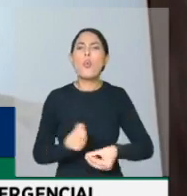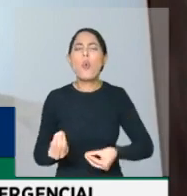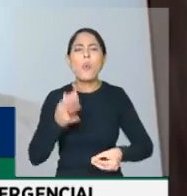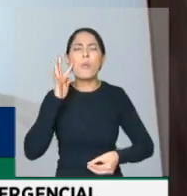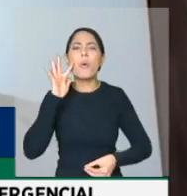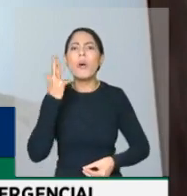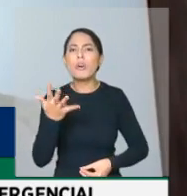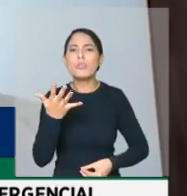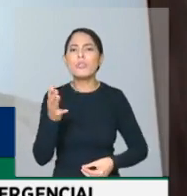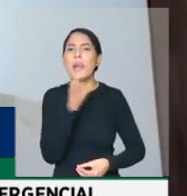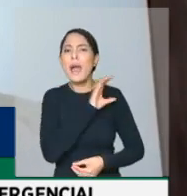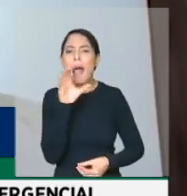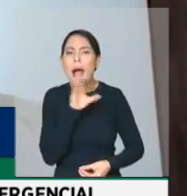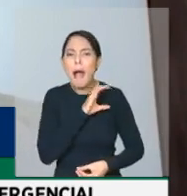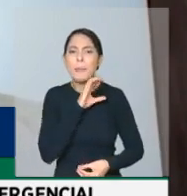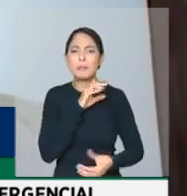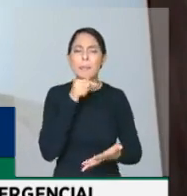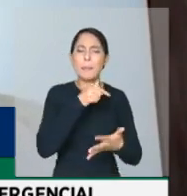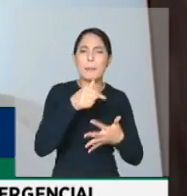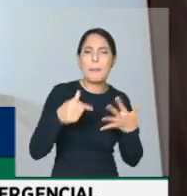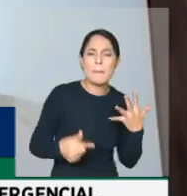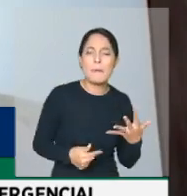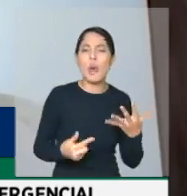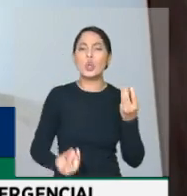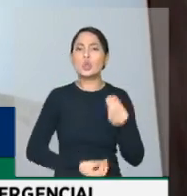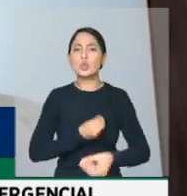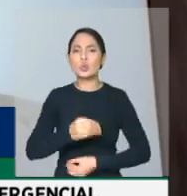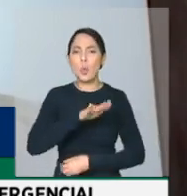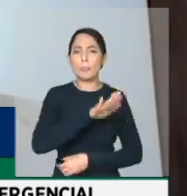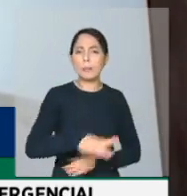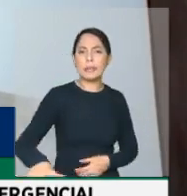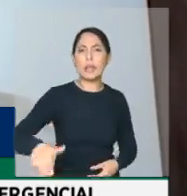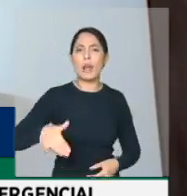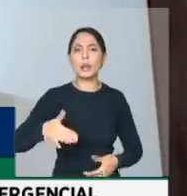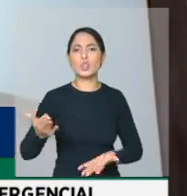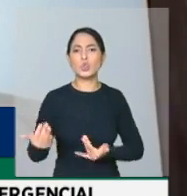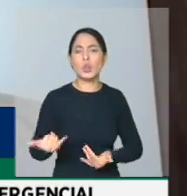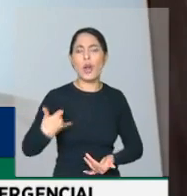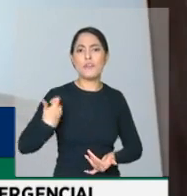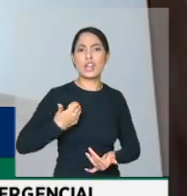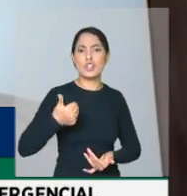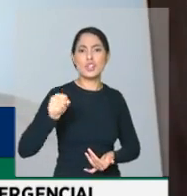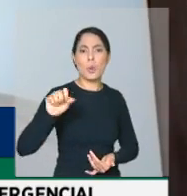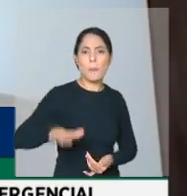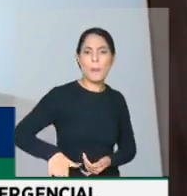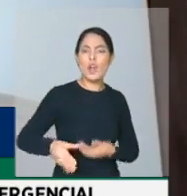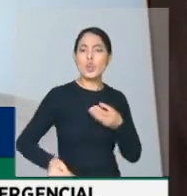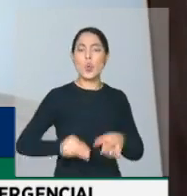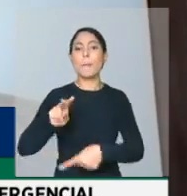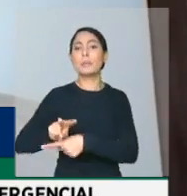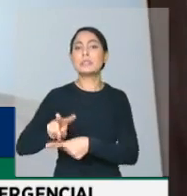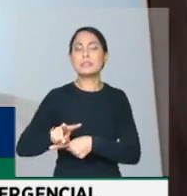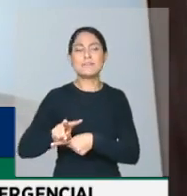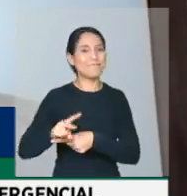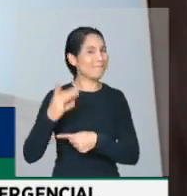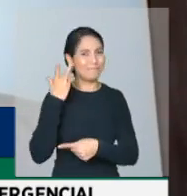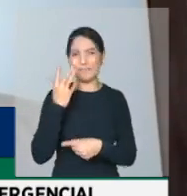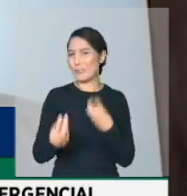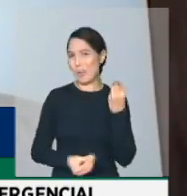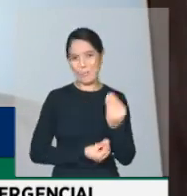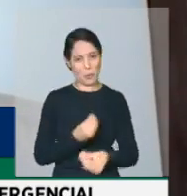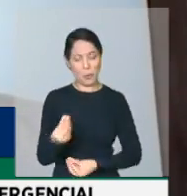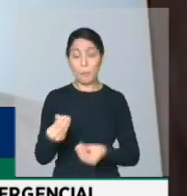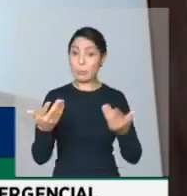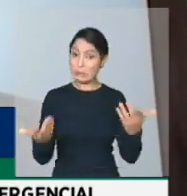checagem acerca da guarda dos menores. Dessa forma, propomos no substitutivo que a informação prestada